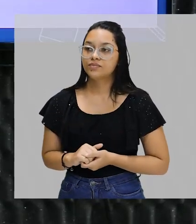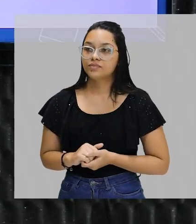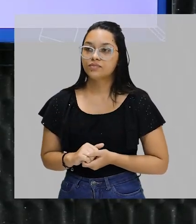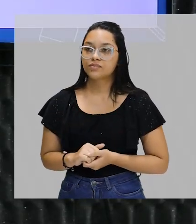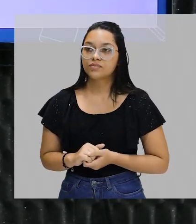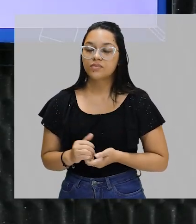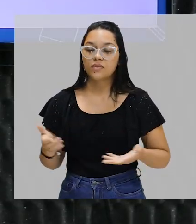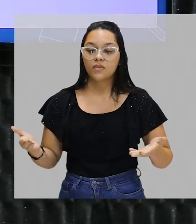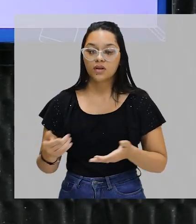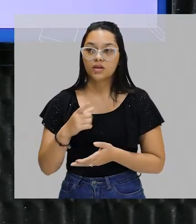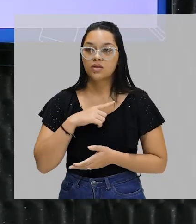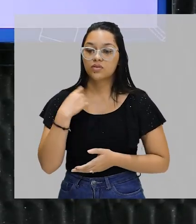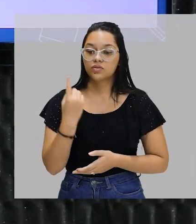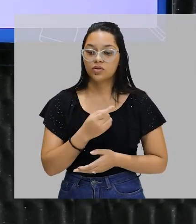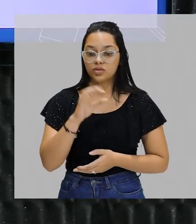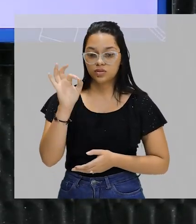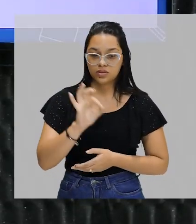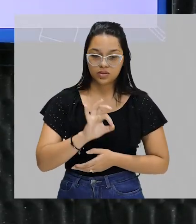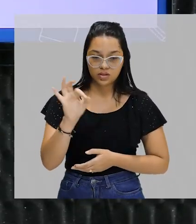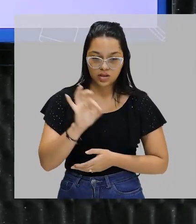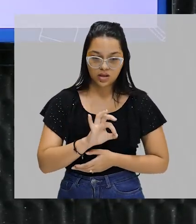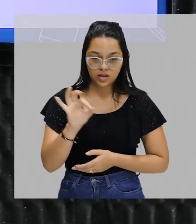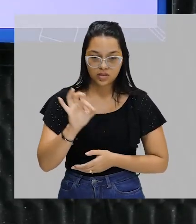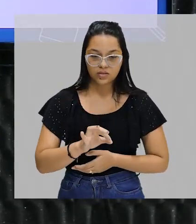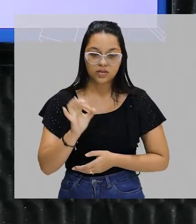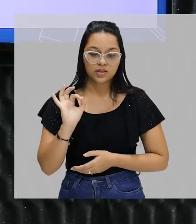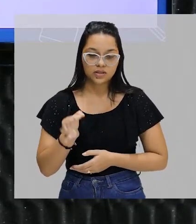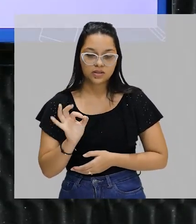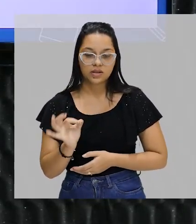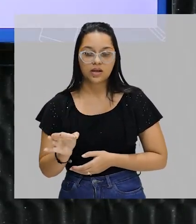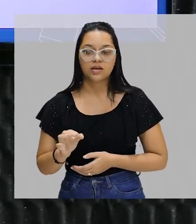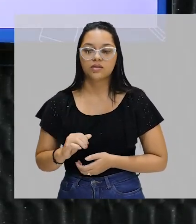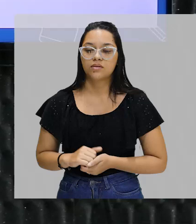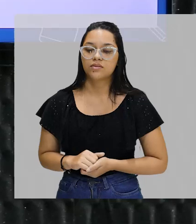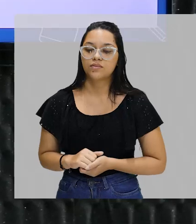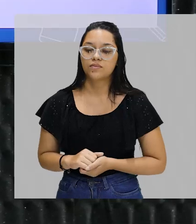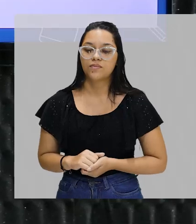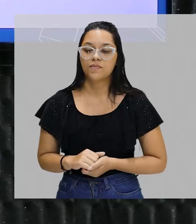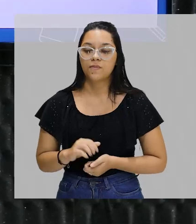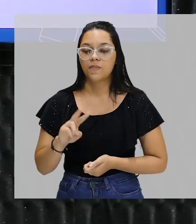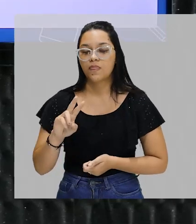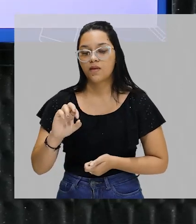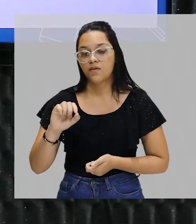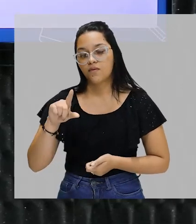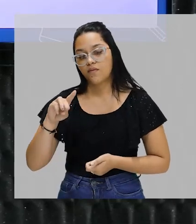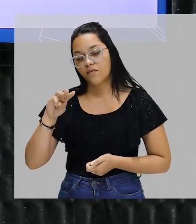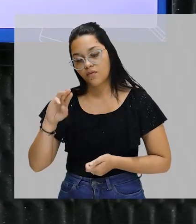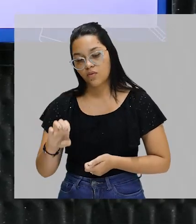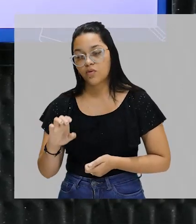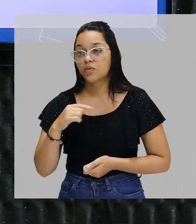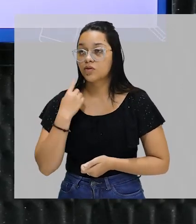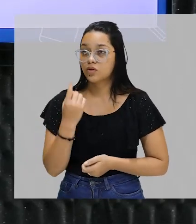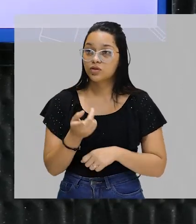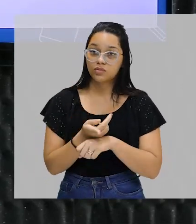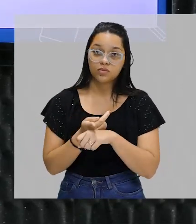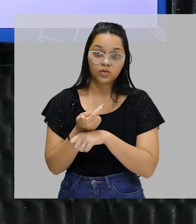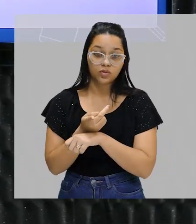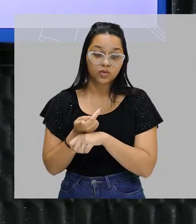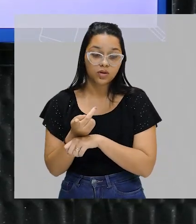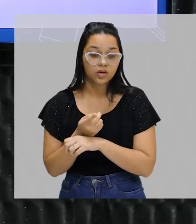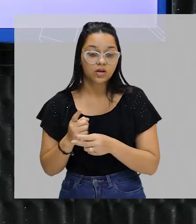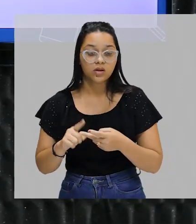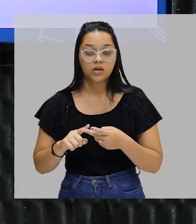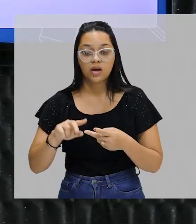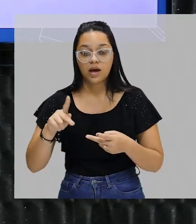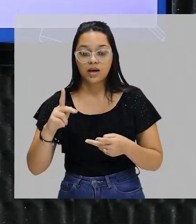Então, aqui estão os nossos dados, beleza? Os nossos dados, o volume de hidróxido que a gente está procurando, o